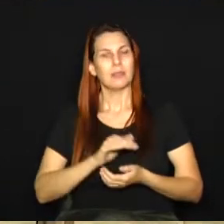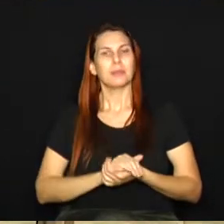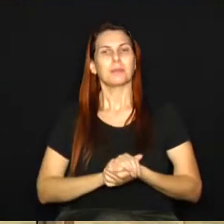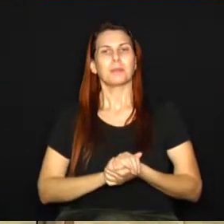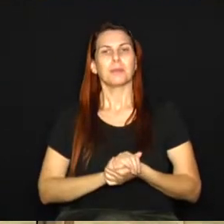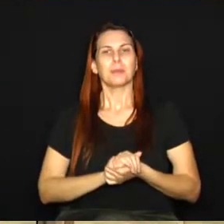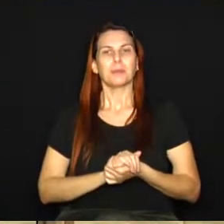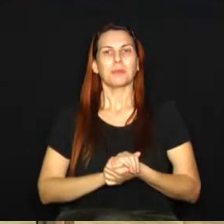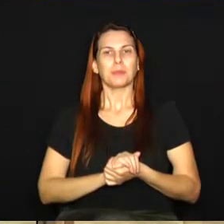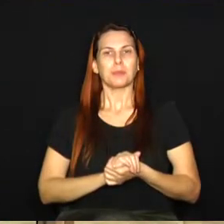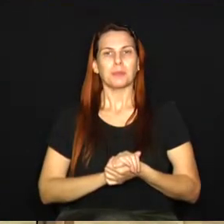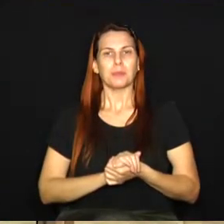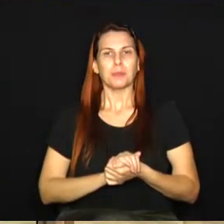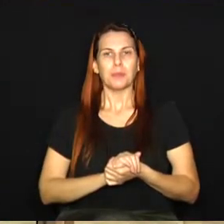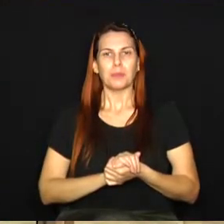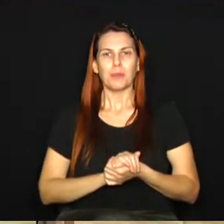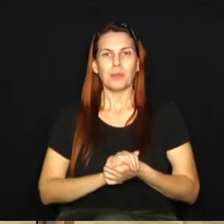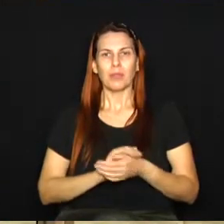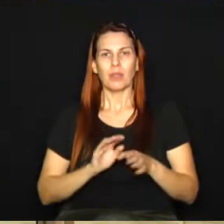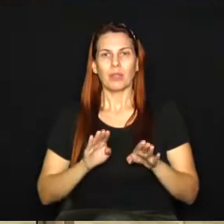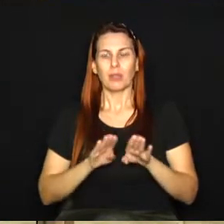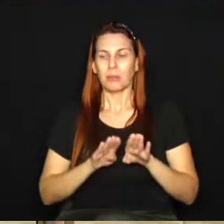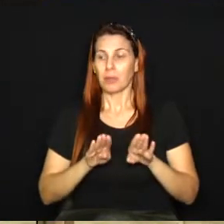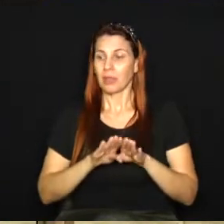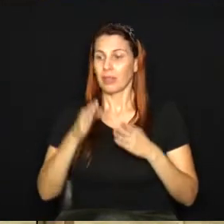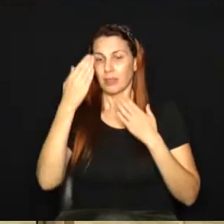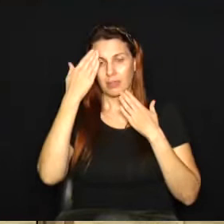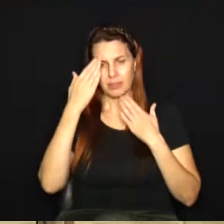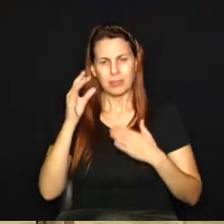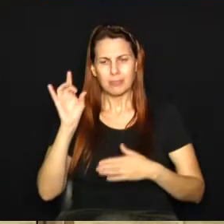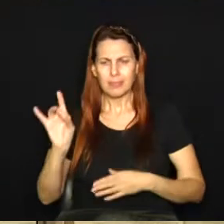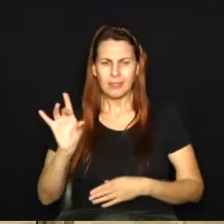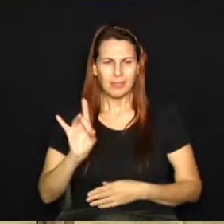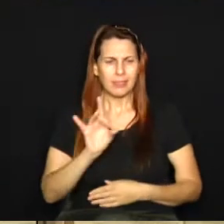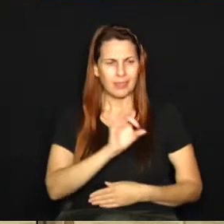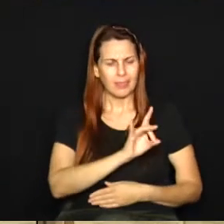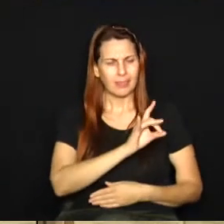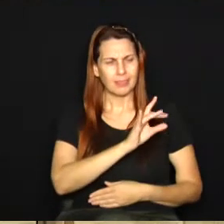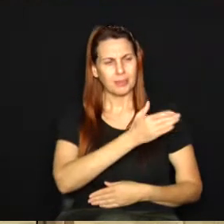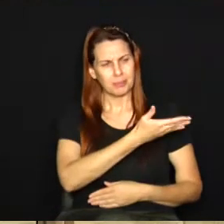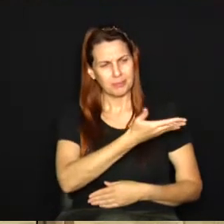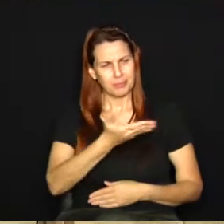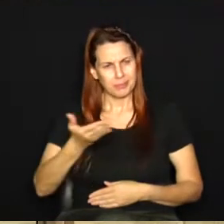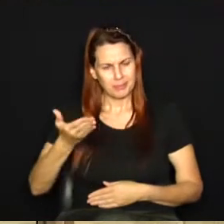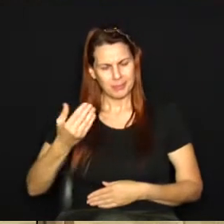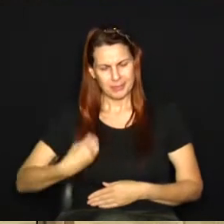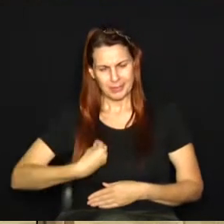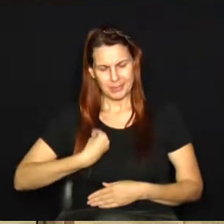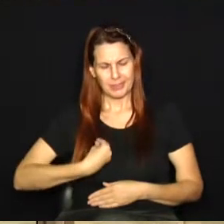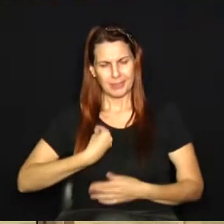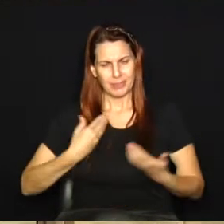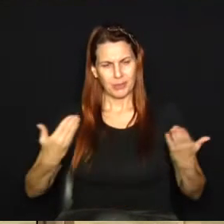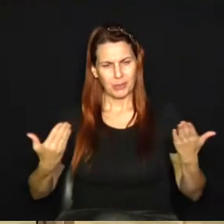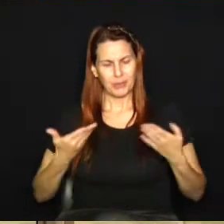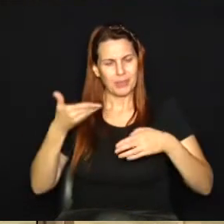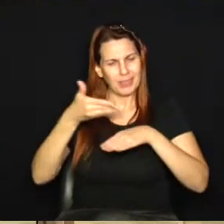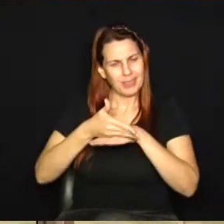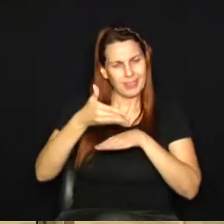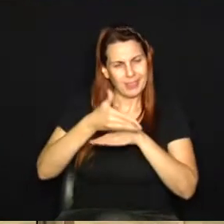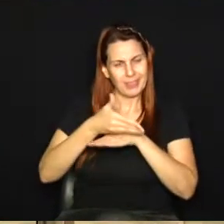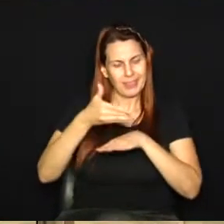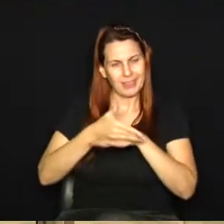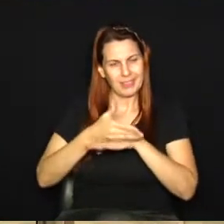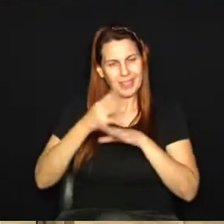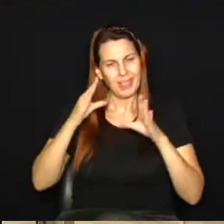gabinete do vereador. Bem como também agradeço a cada um de vocês que vieram participar conosco